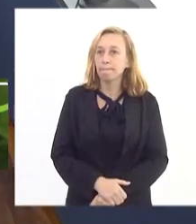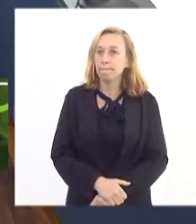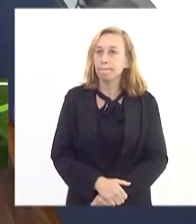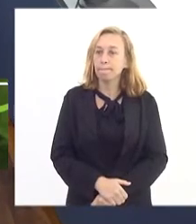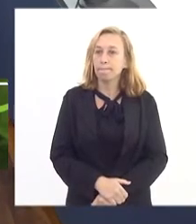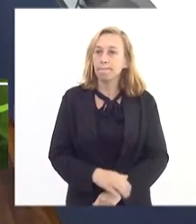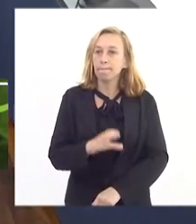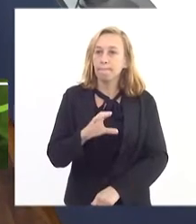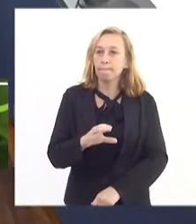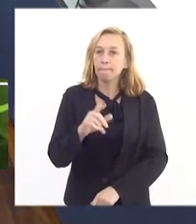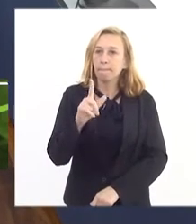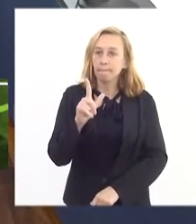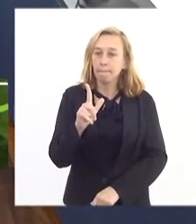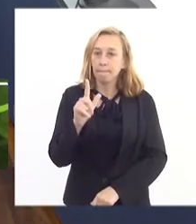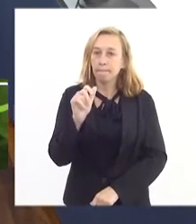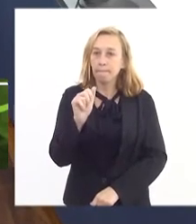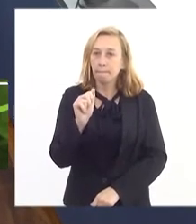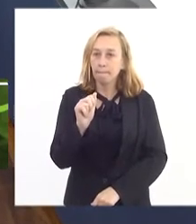Claudino,